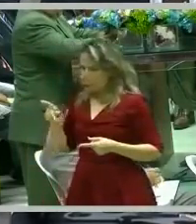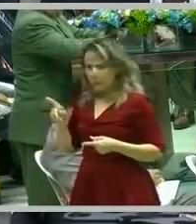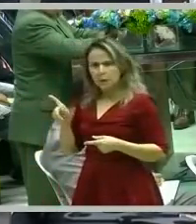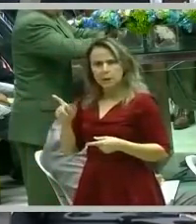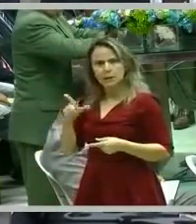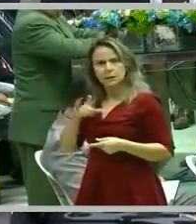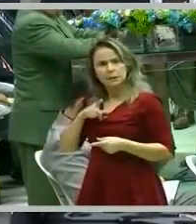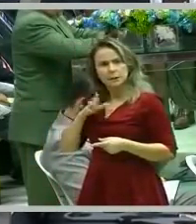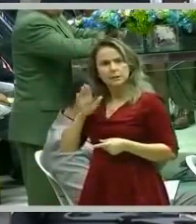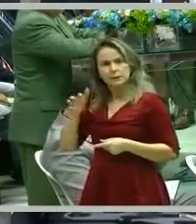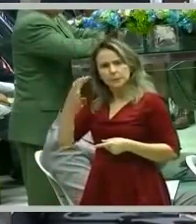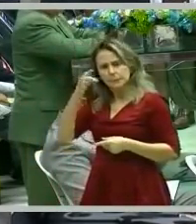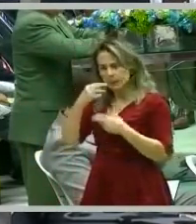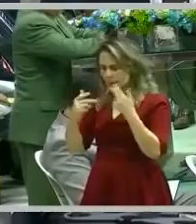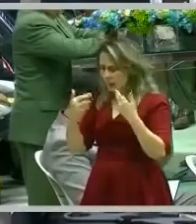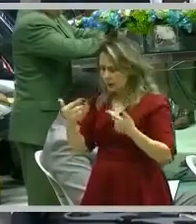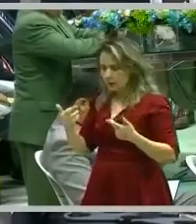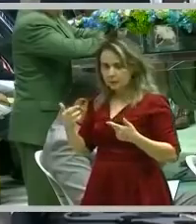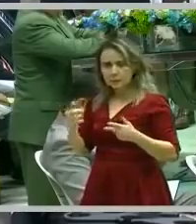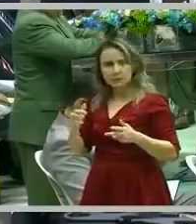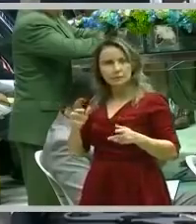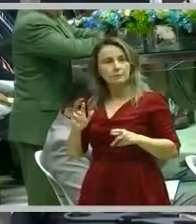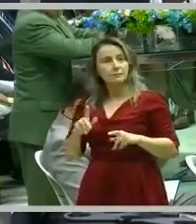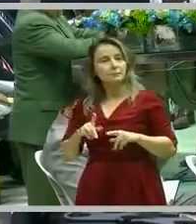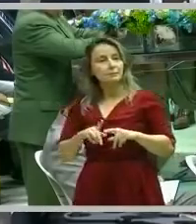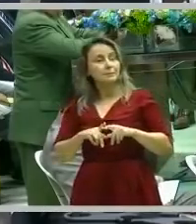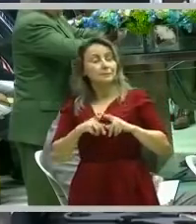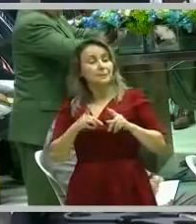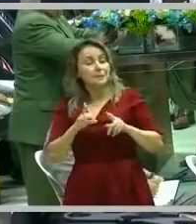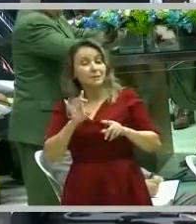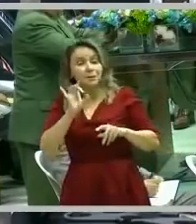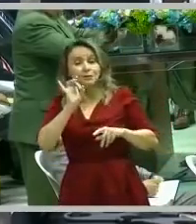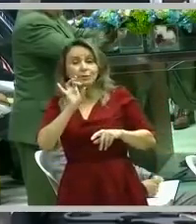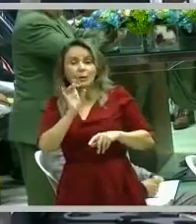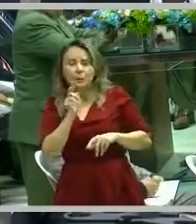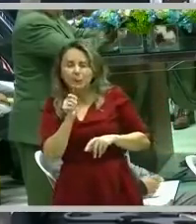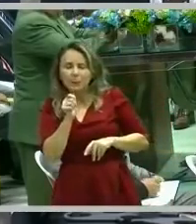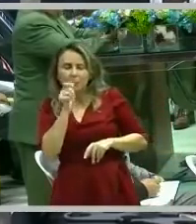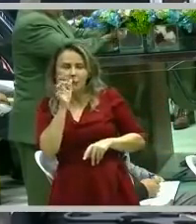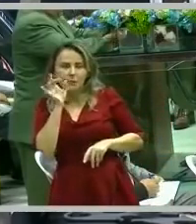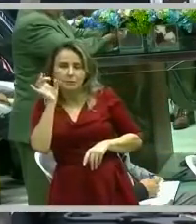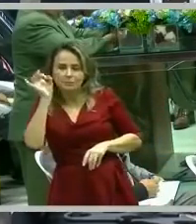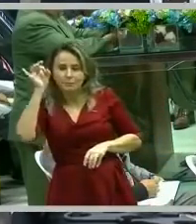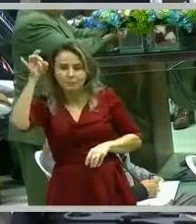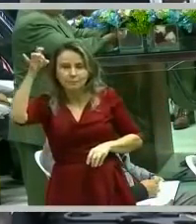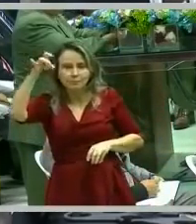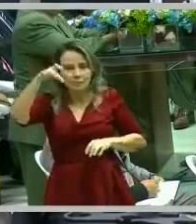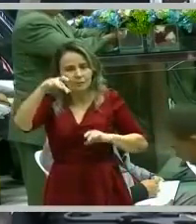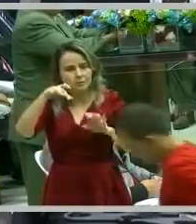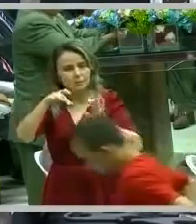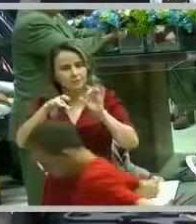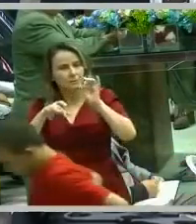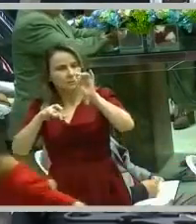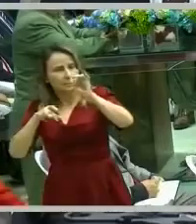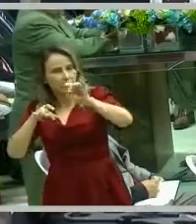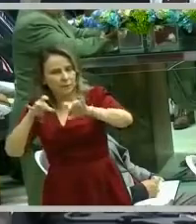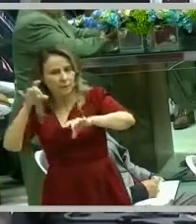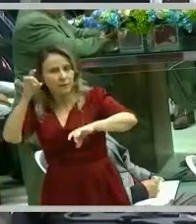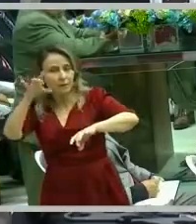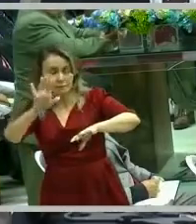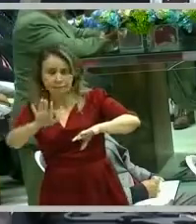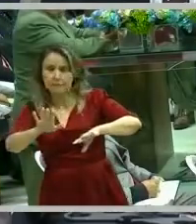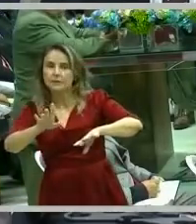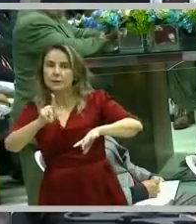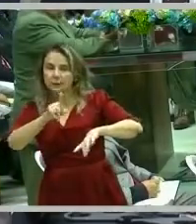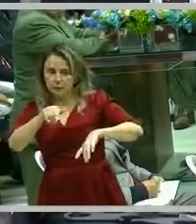Tem, mas isso são apenas gotas. Isso são gotas de uma grande chuva. Os irmãos sabem que antes de